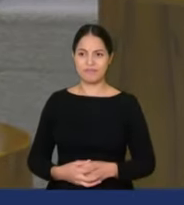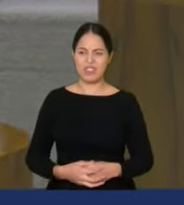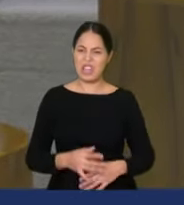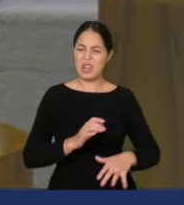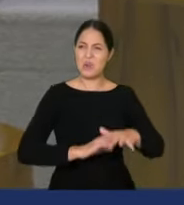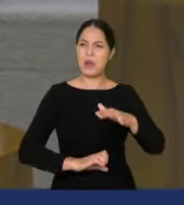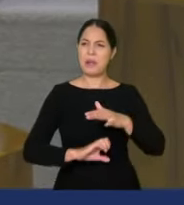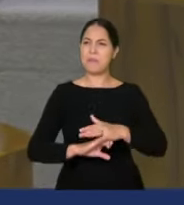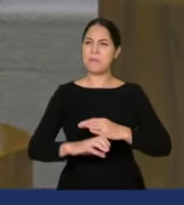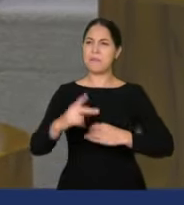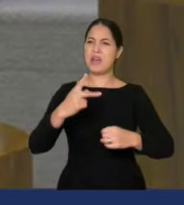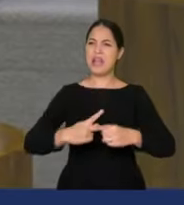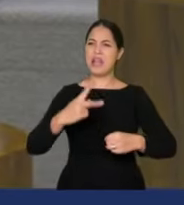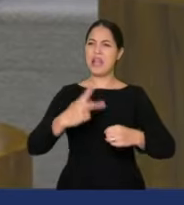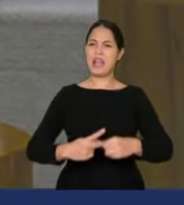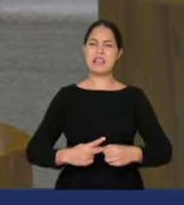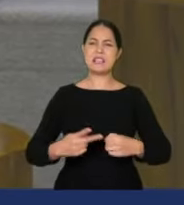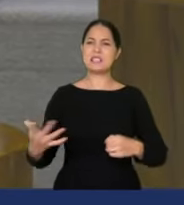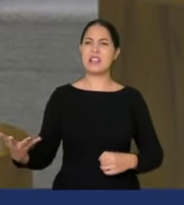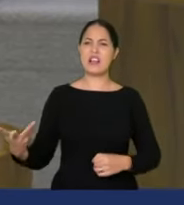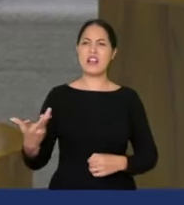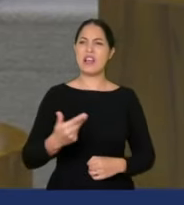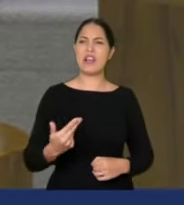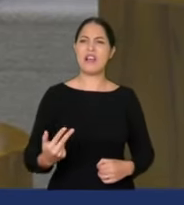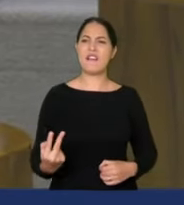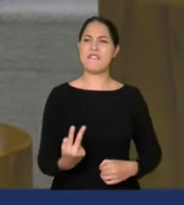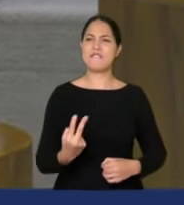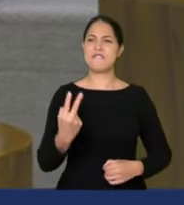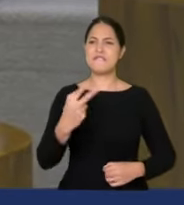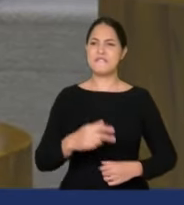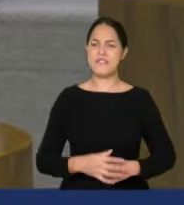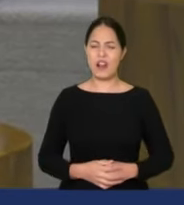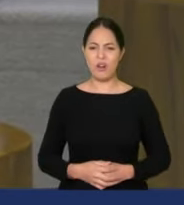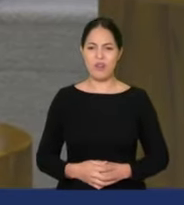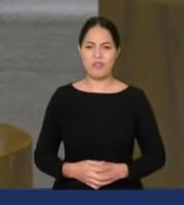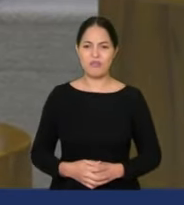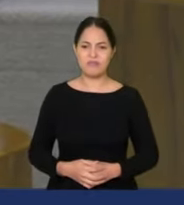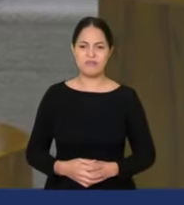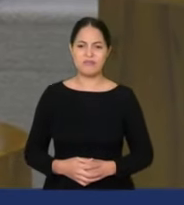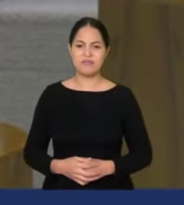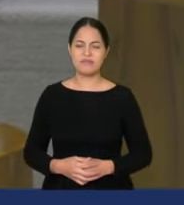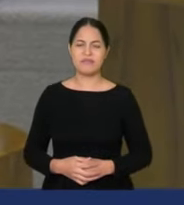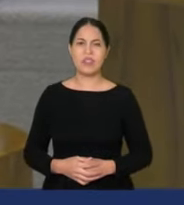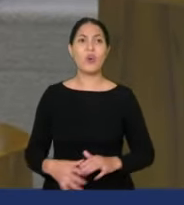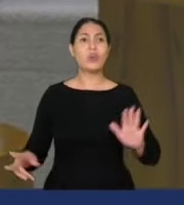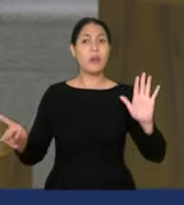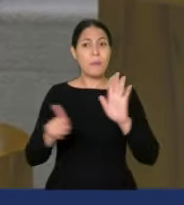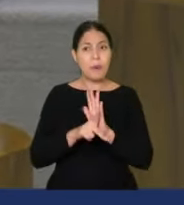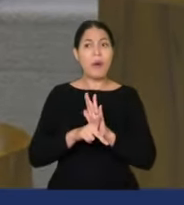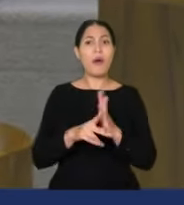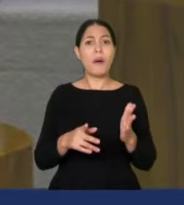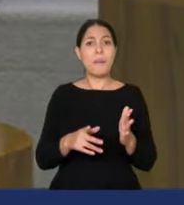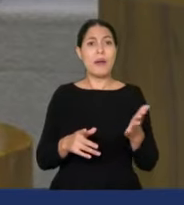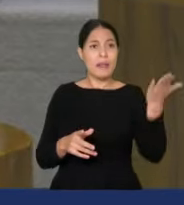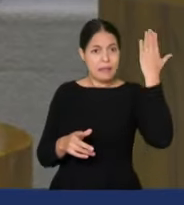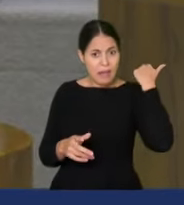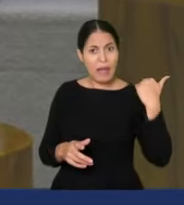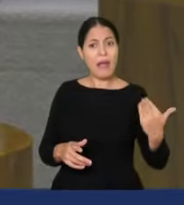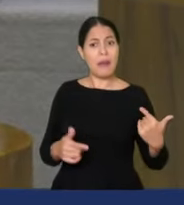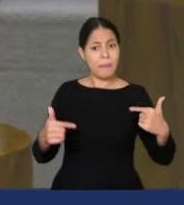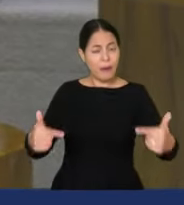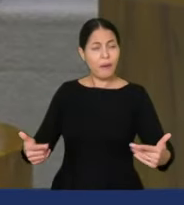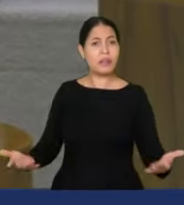vale o que a aderência das suas reservas provadas acontece. E